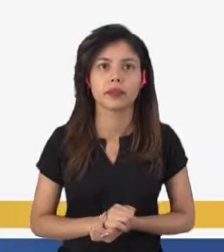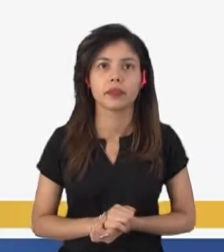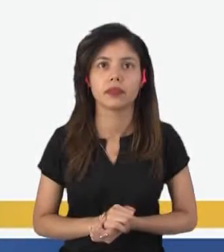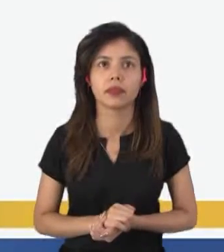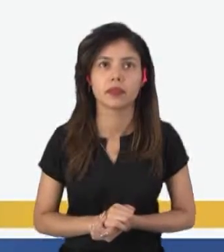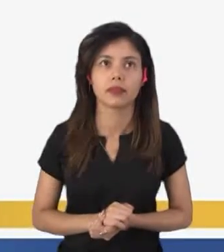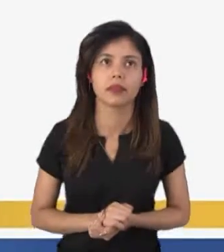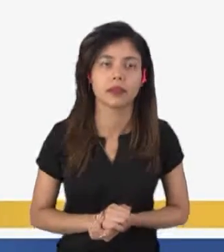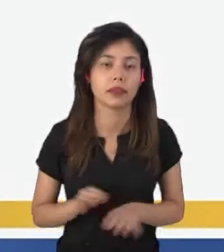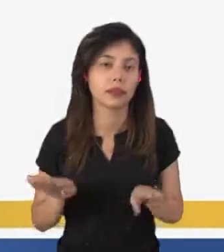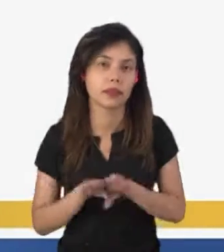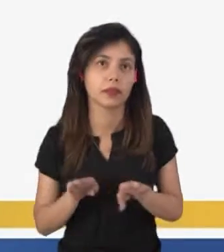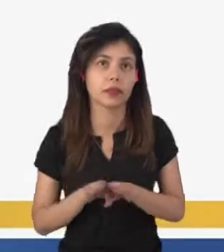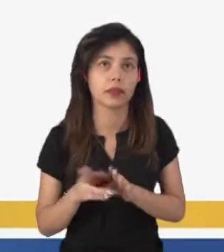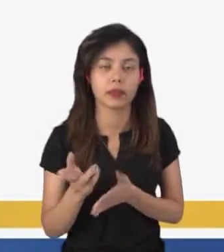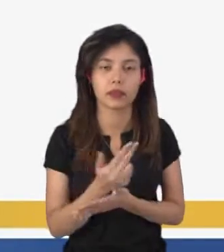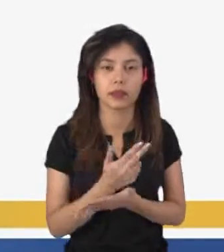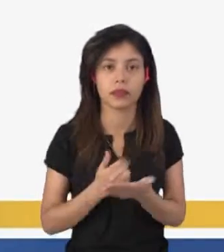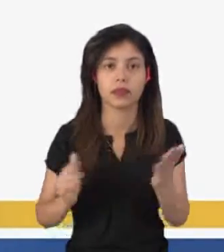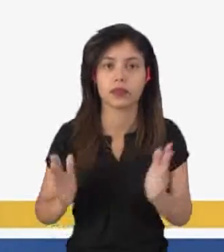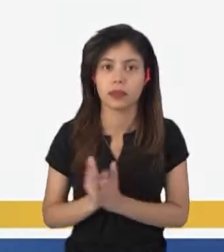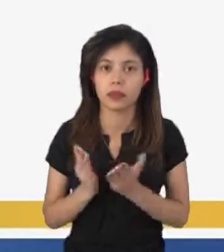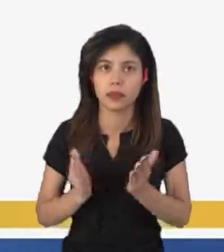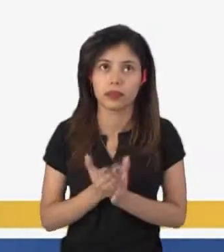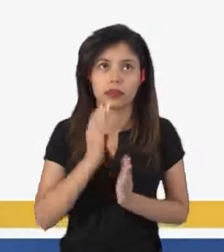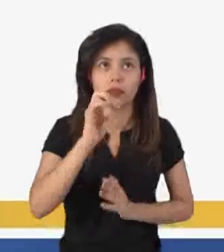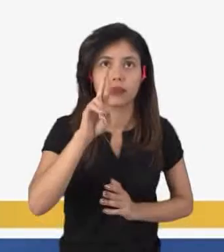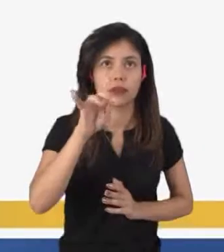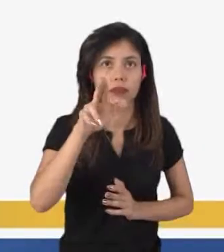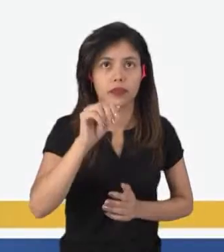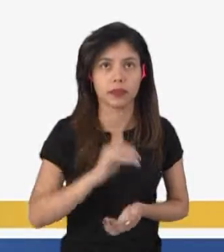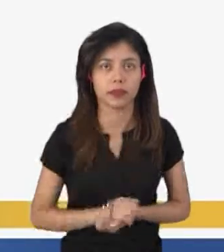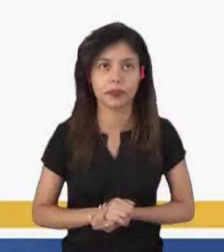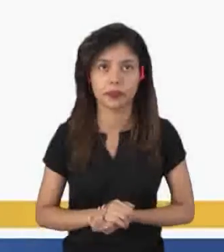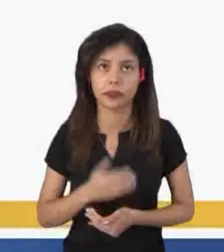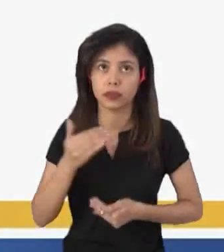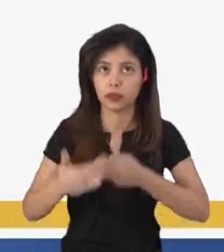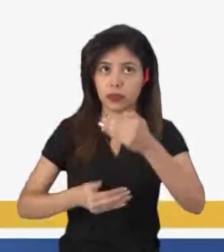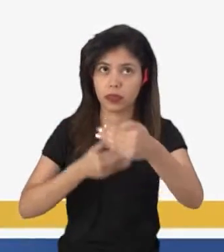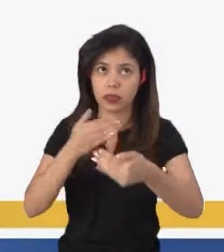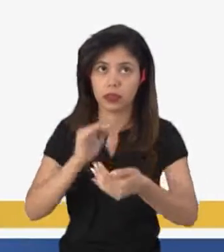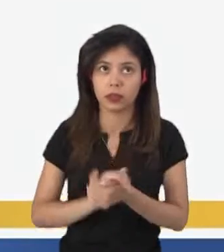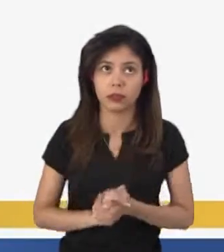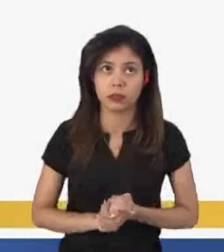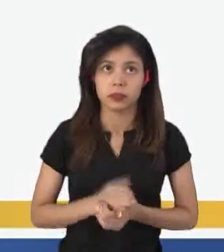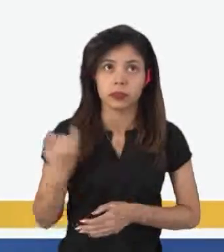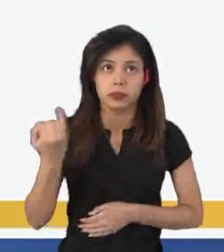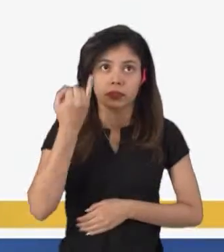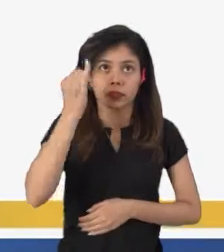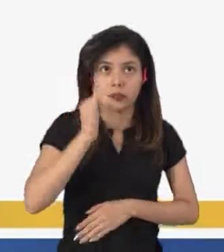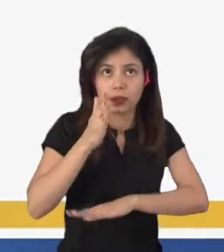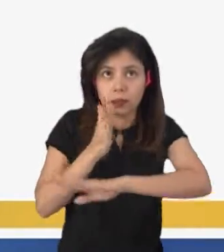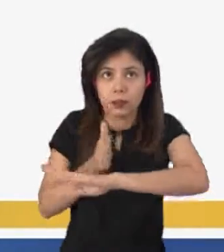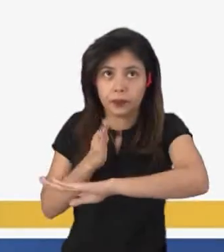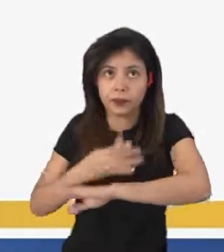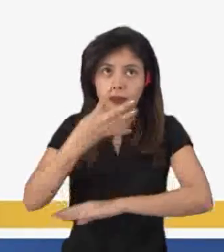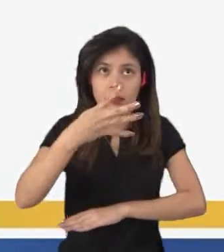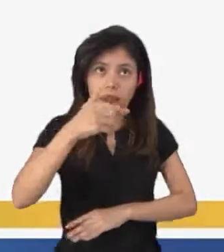Então, vamos ter também arte cristã. Durante a Alta Idade Média, que vai de